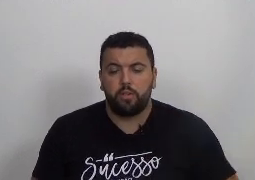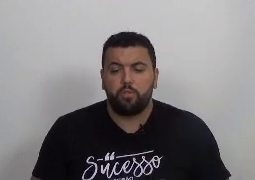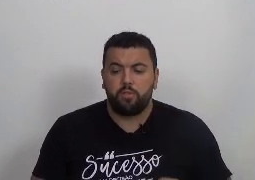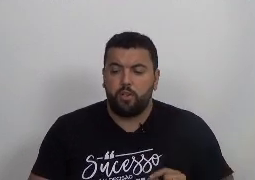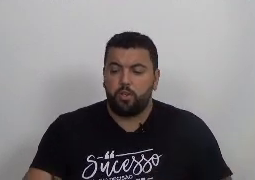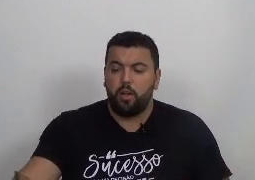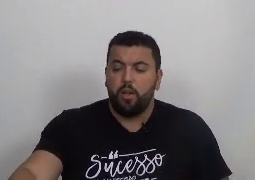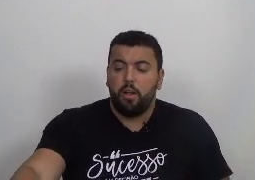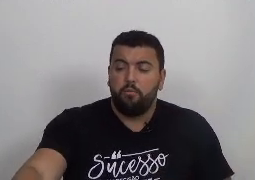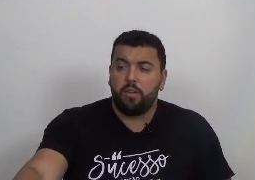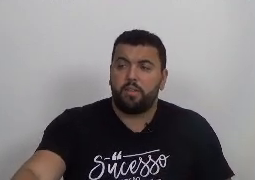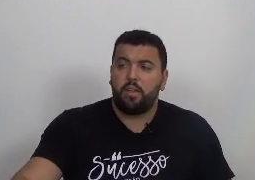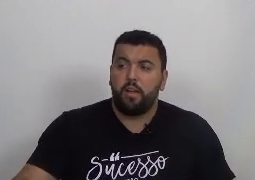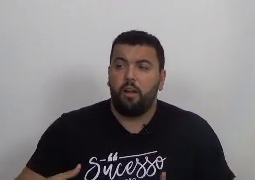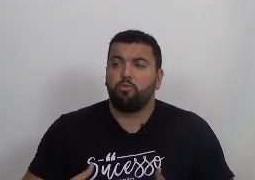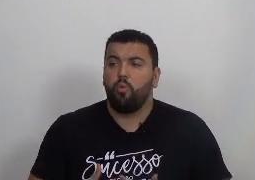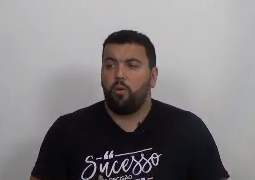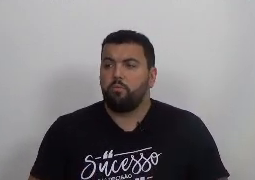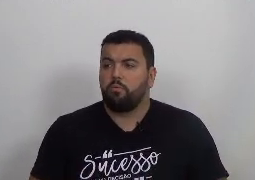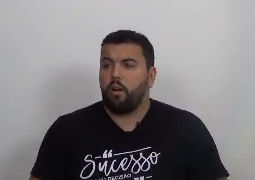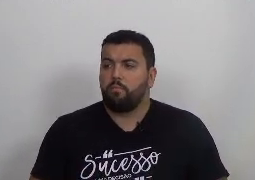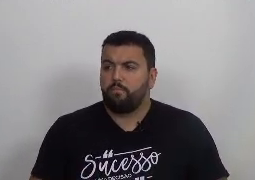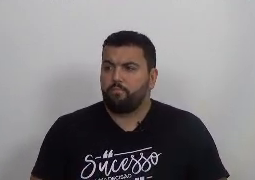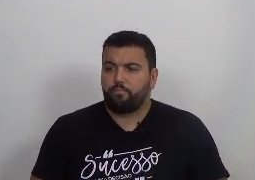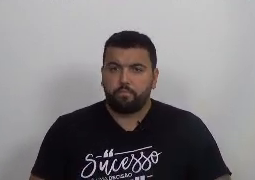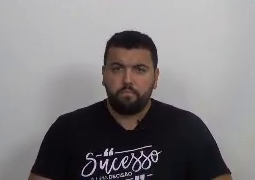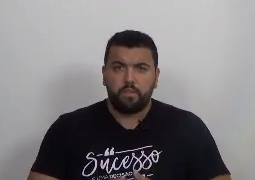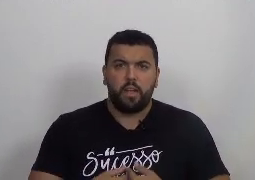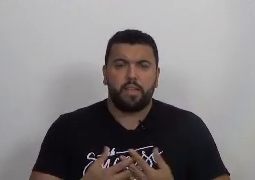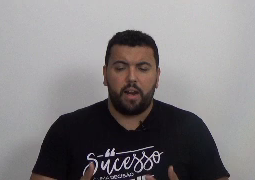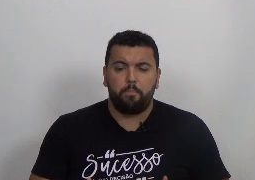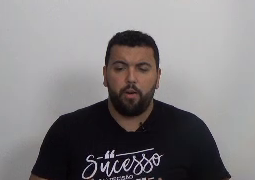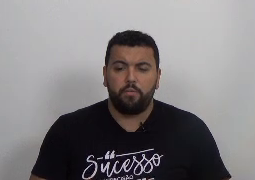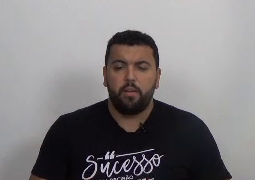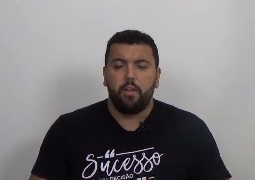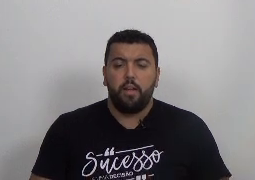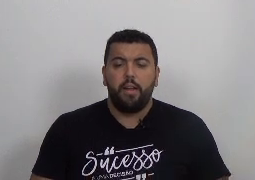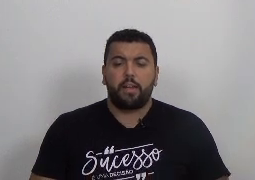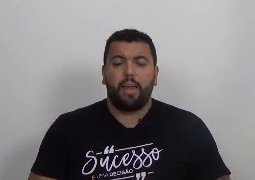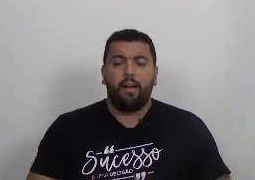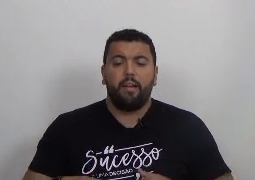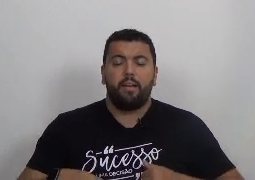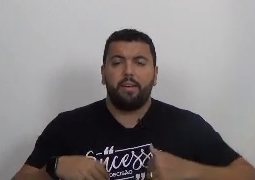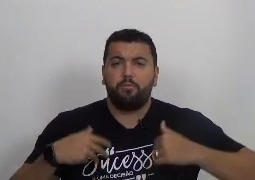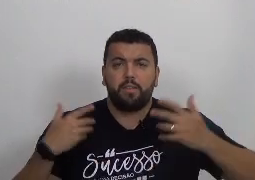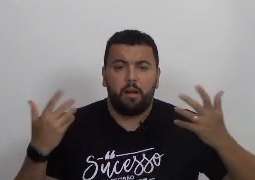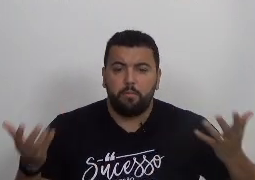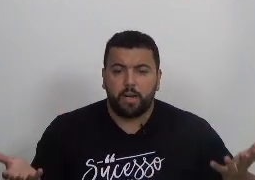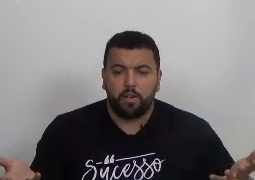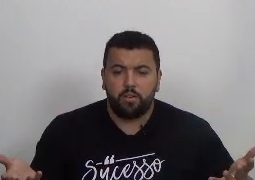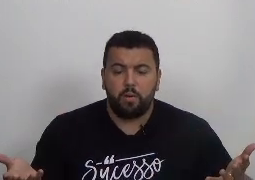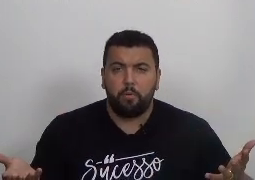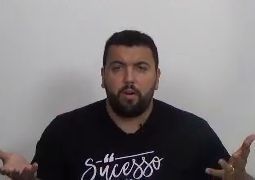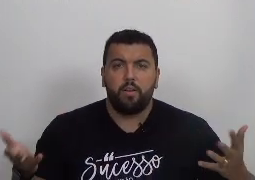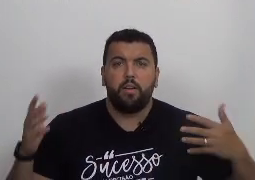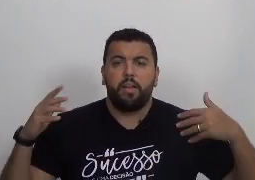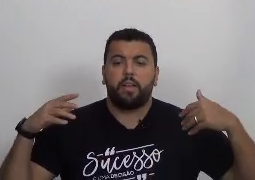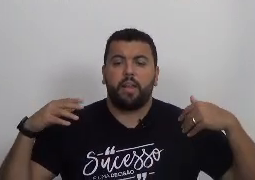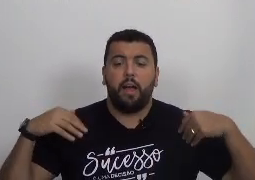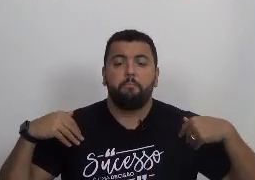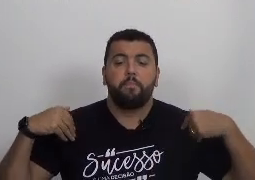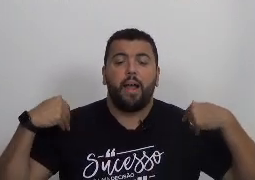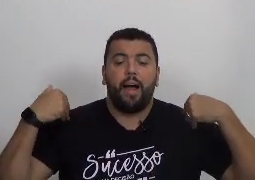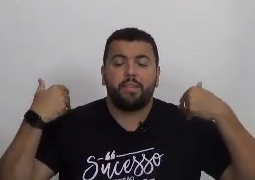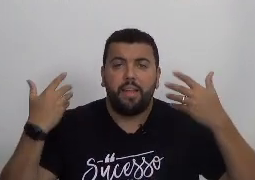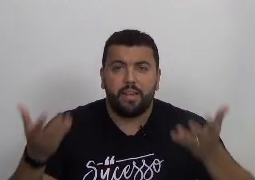probabilidade puxar sua seja você é o joão tá a prova que quer não sabe uma questão da